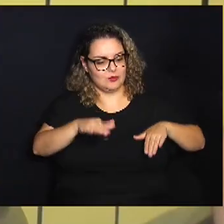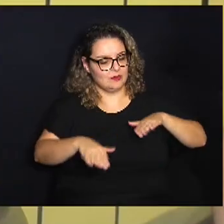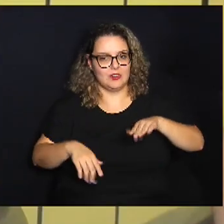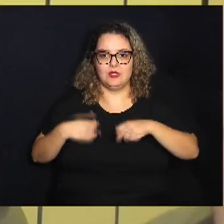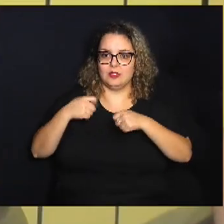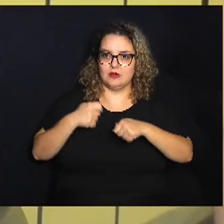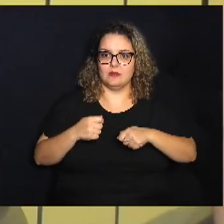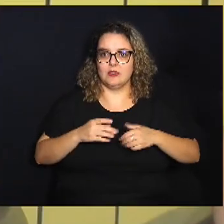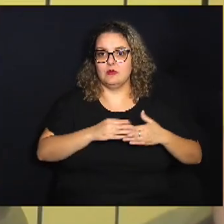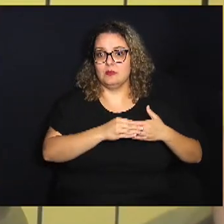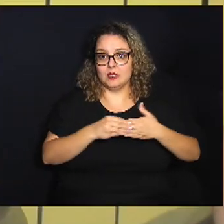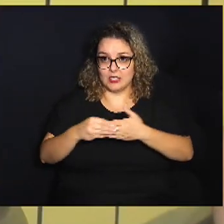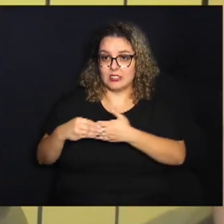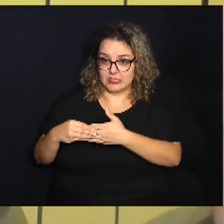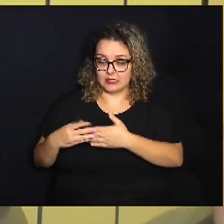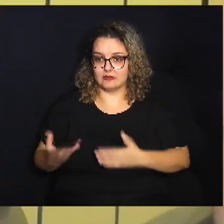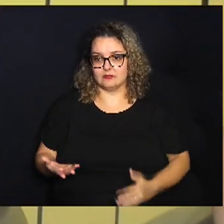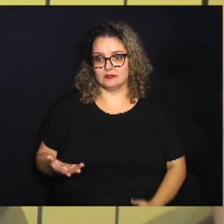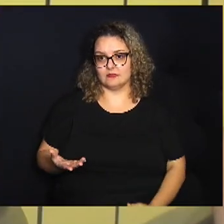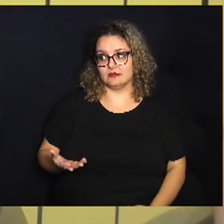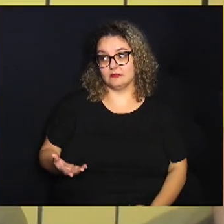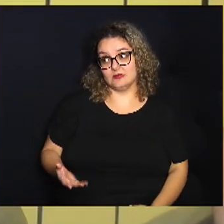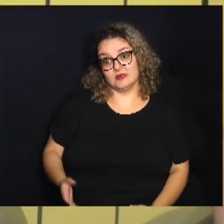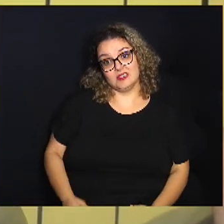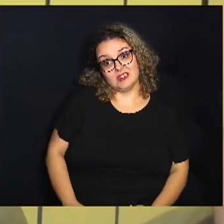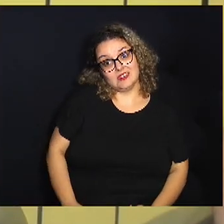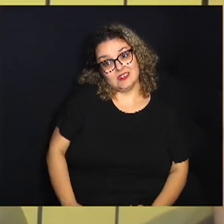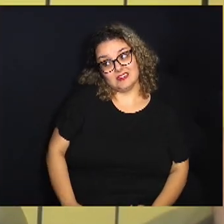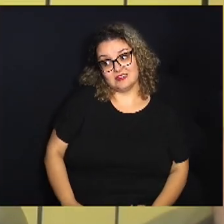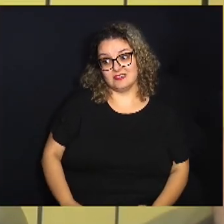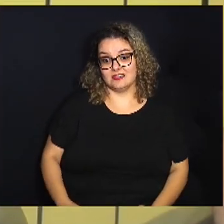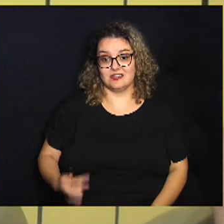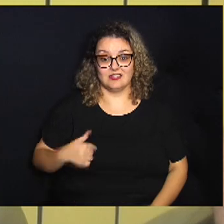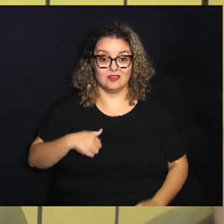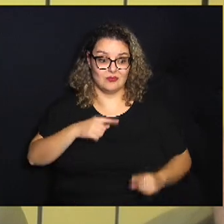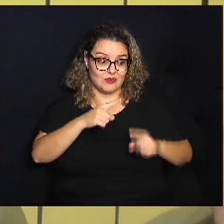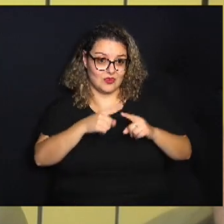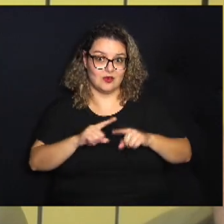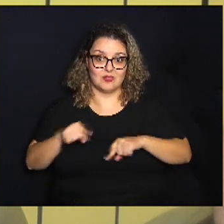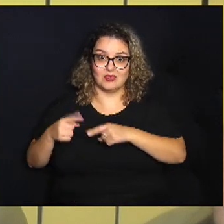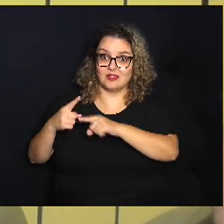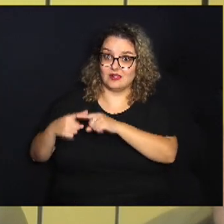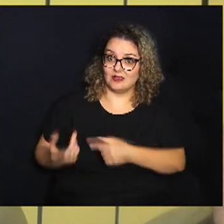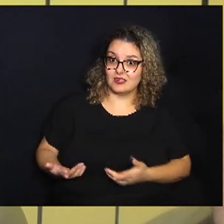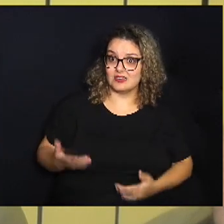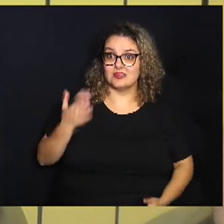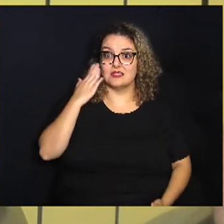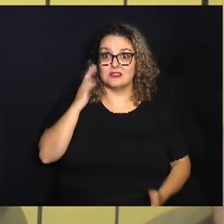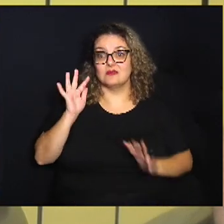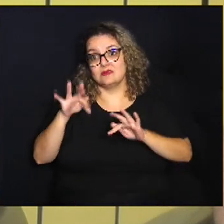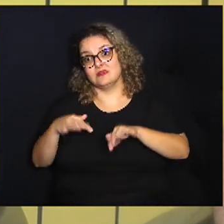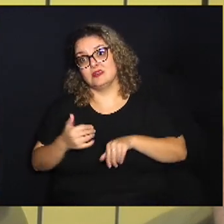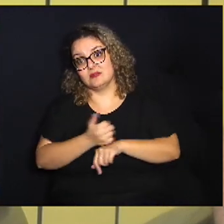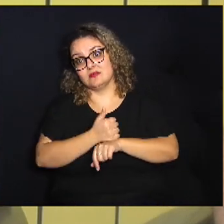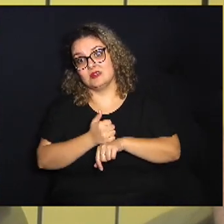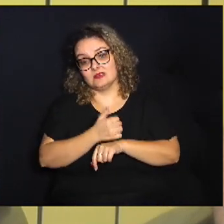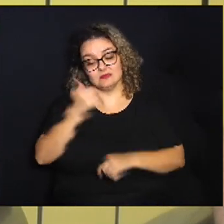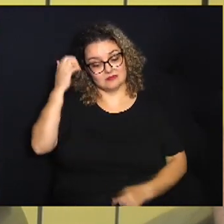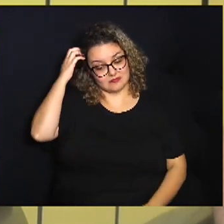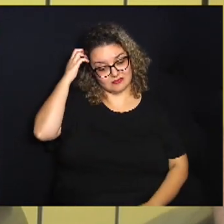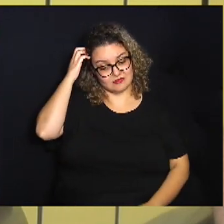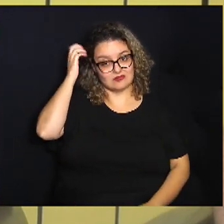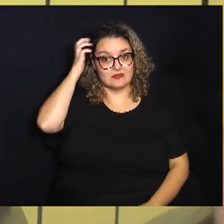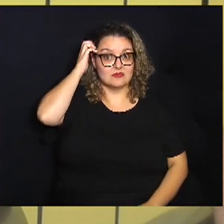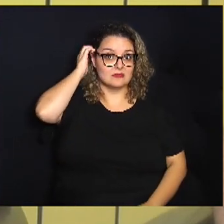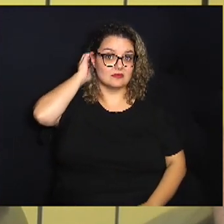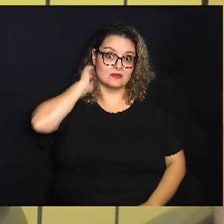de uma guia. E aí eu falei, ah, eu estava entre uma competição e outra, já sabendo que eu ia finalizar a carreira, né? Porque você tem que abrir